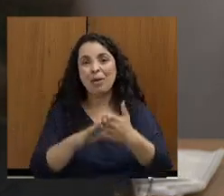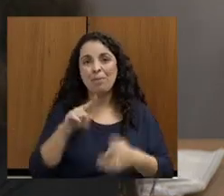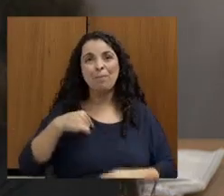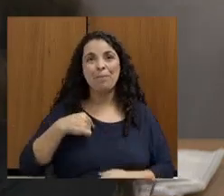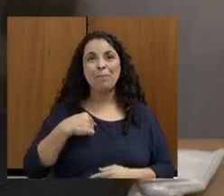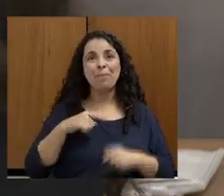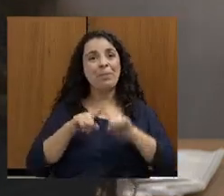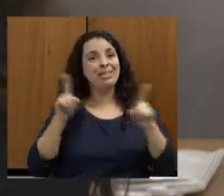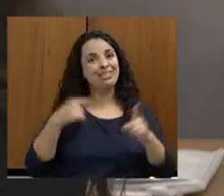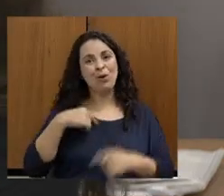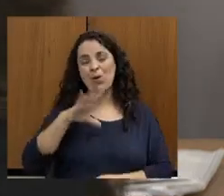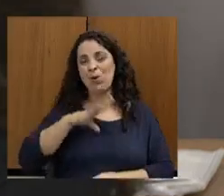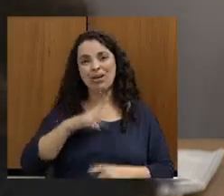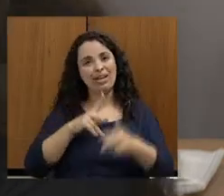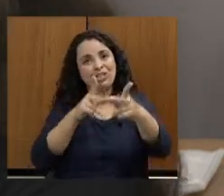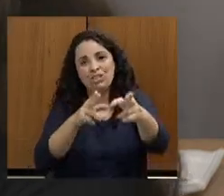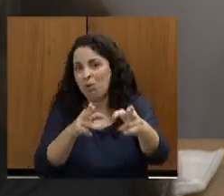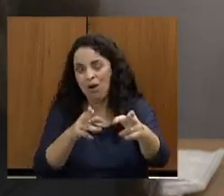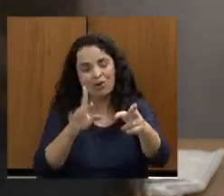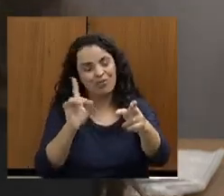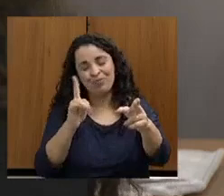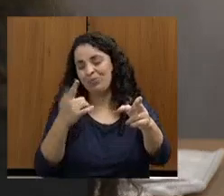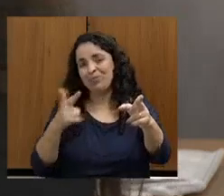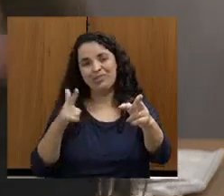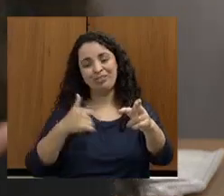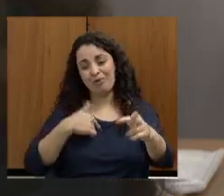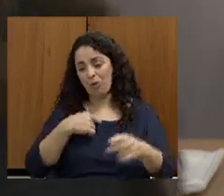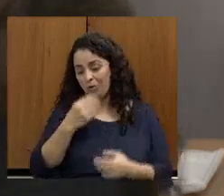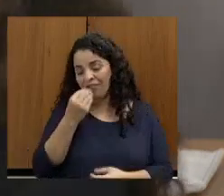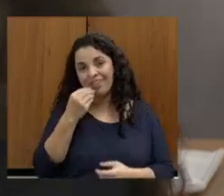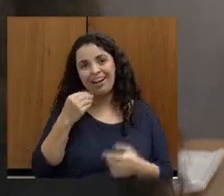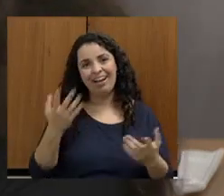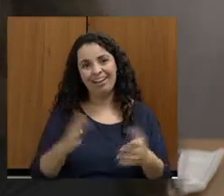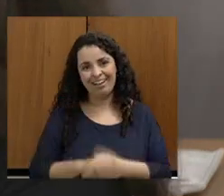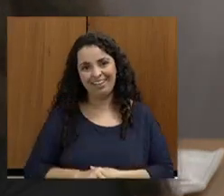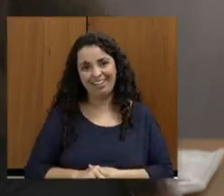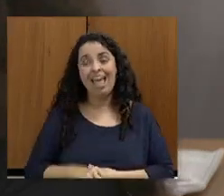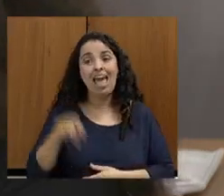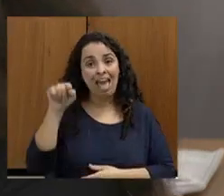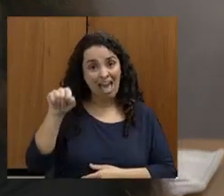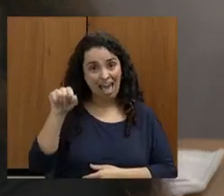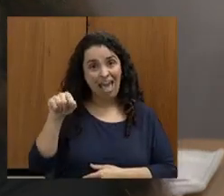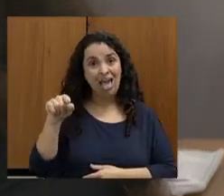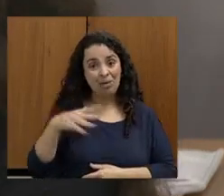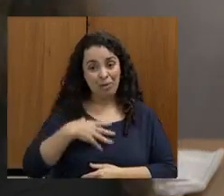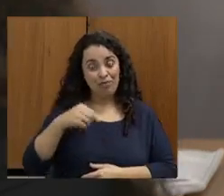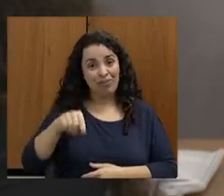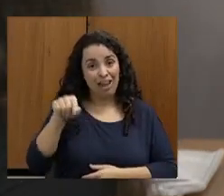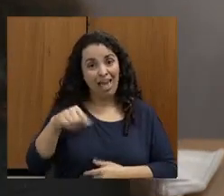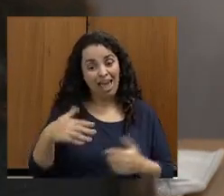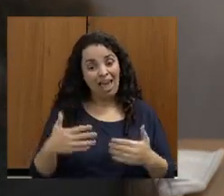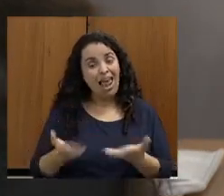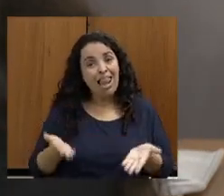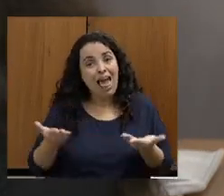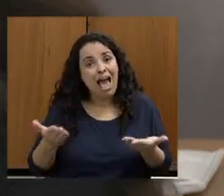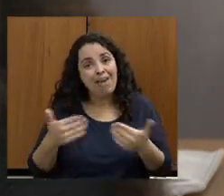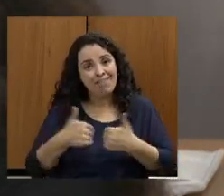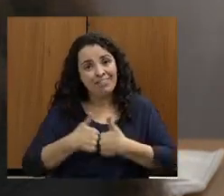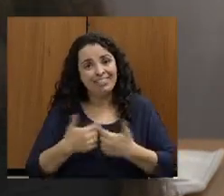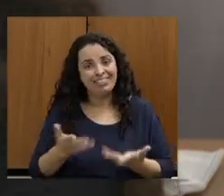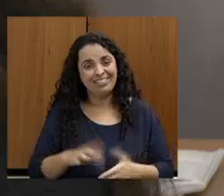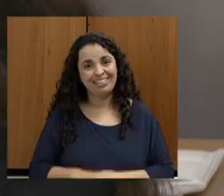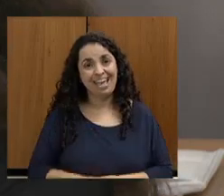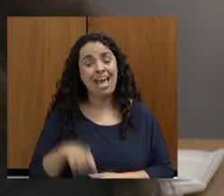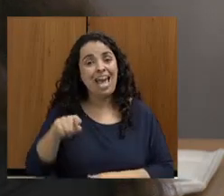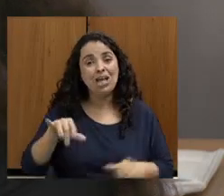sabe por quê? Porque ele é leve e, antes, ele sofreu muito na primeira escola, ele sofreu tanto que tiraram a